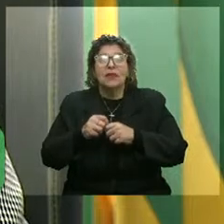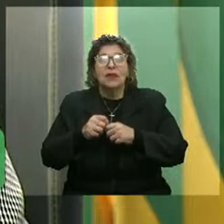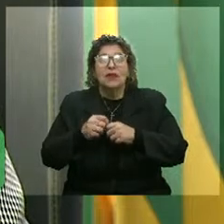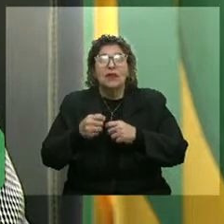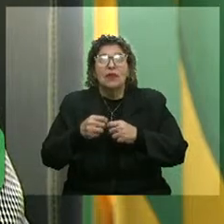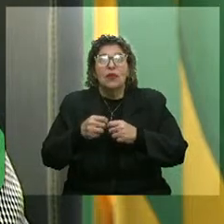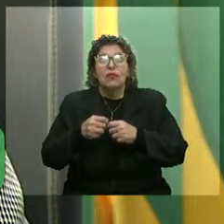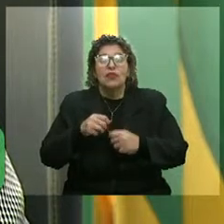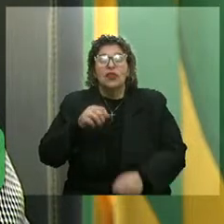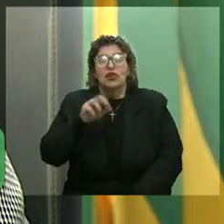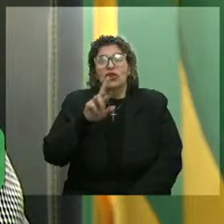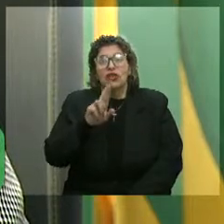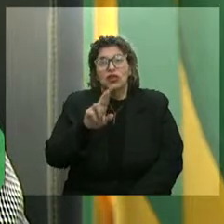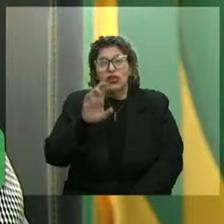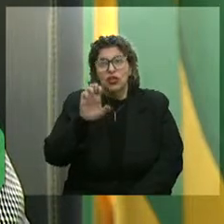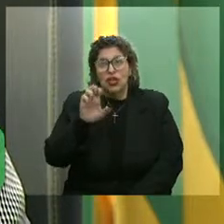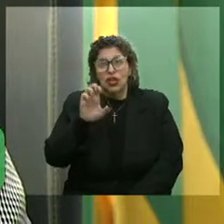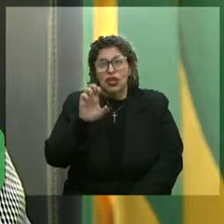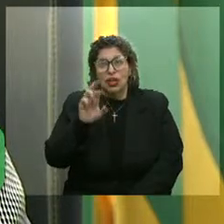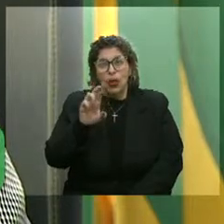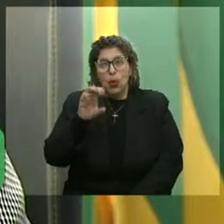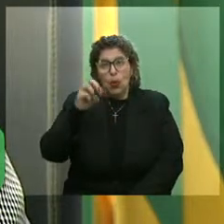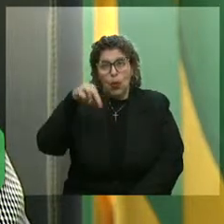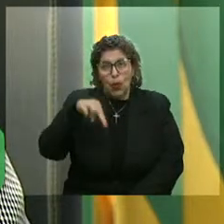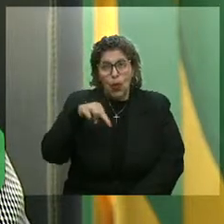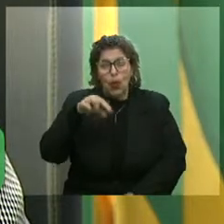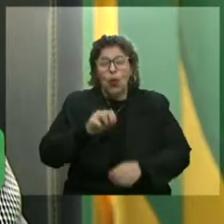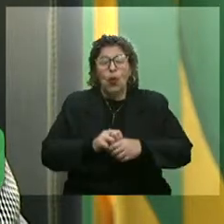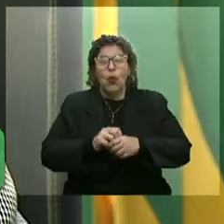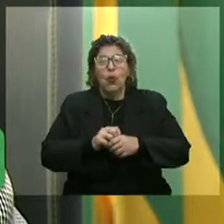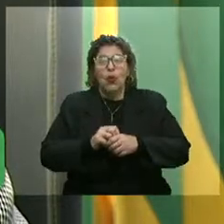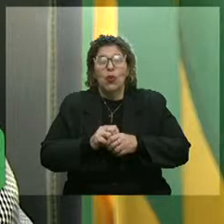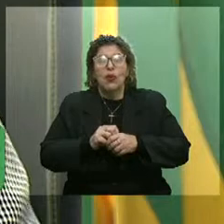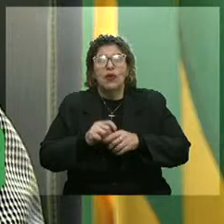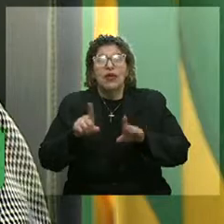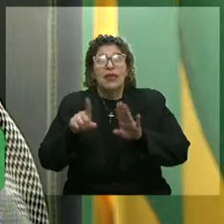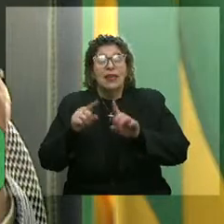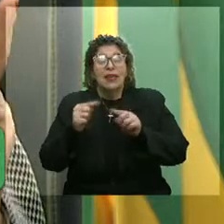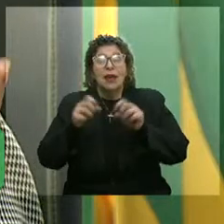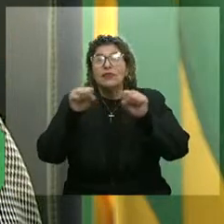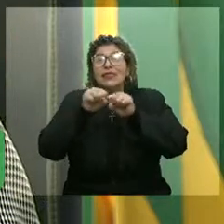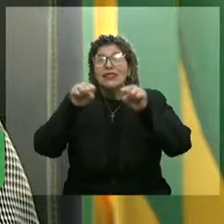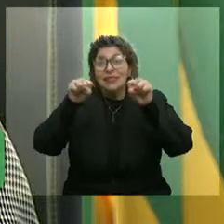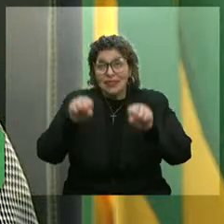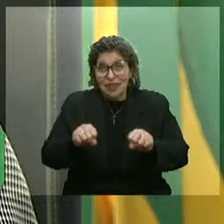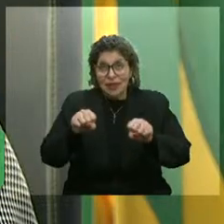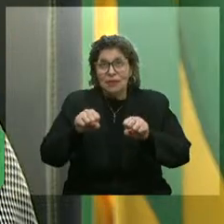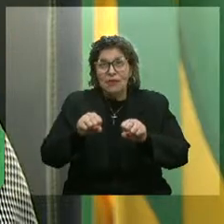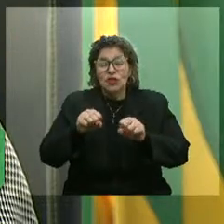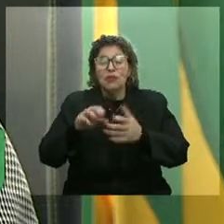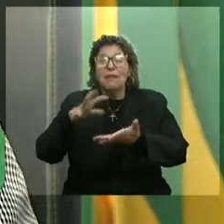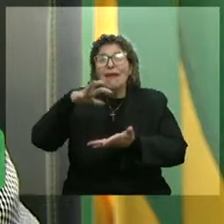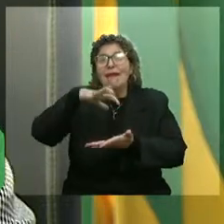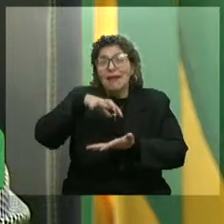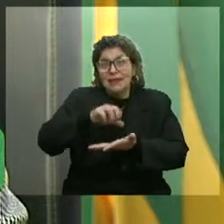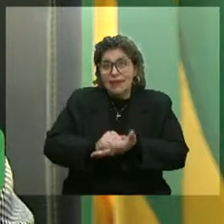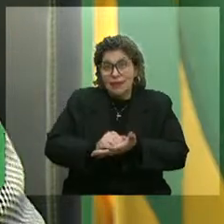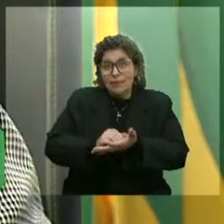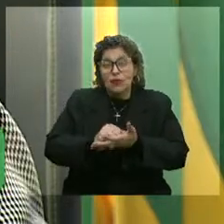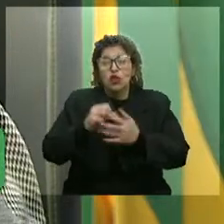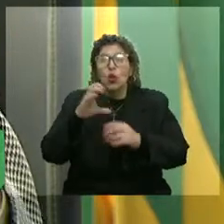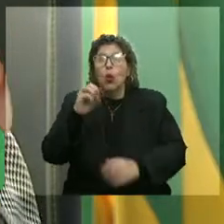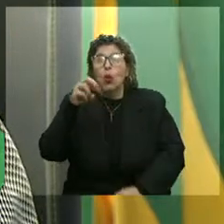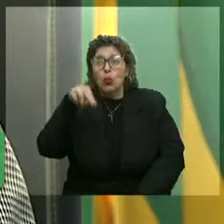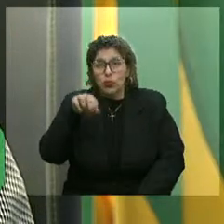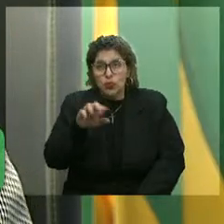o GERCON, que é o Sistema de Marcação de Consultas, em todo o Estado, vendo